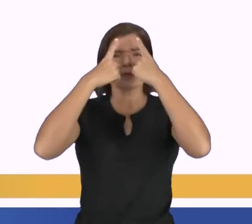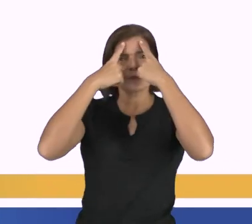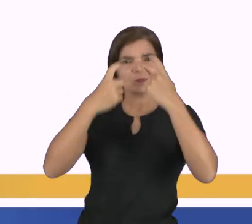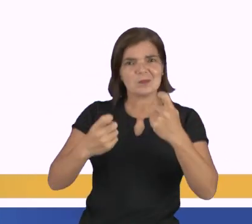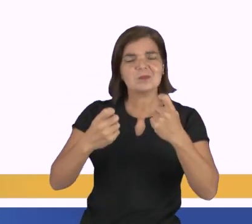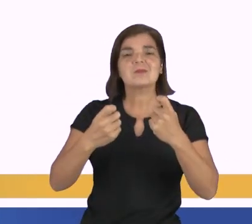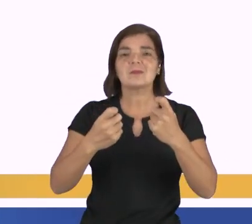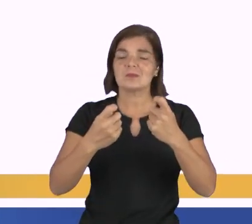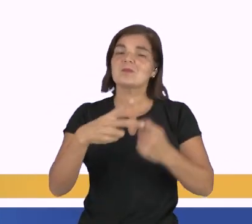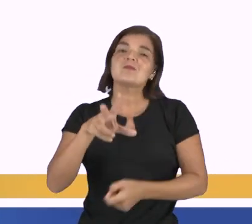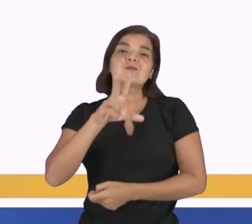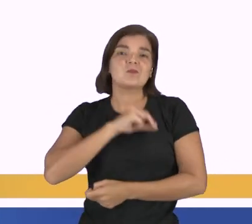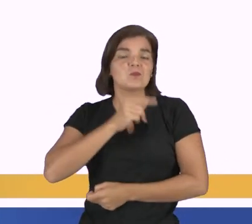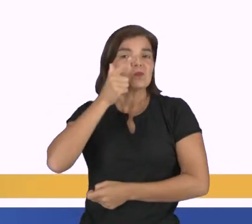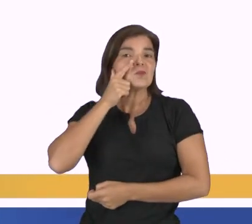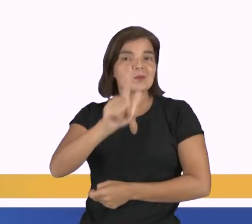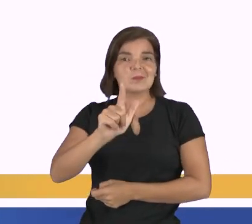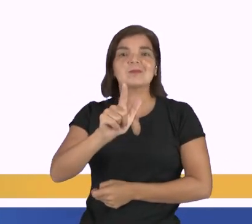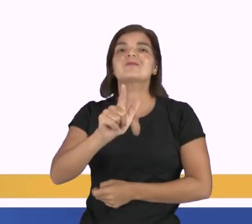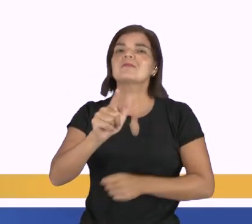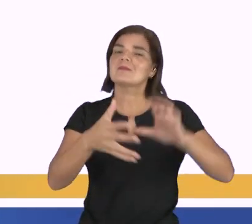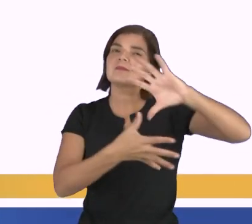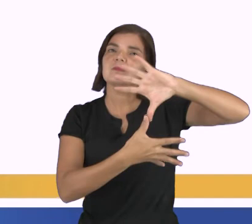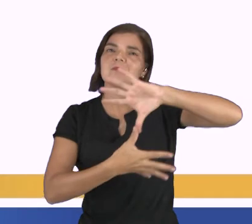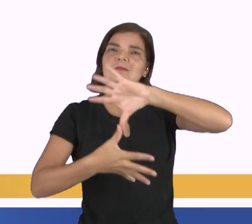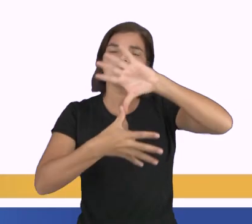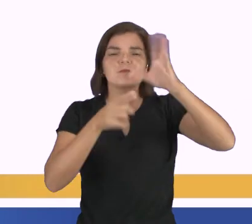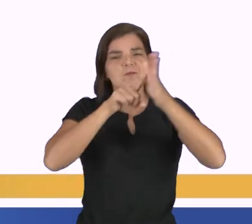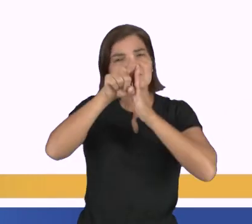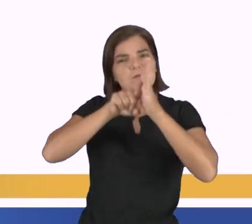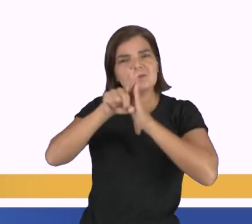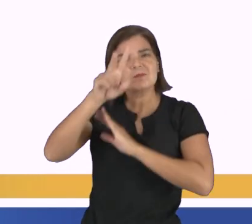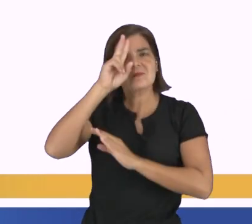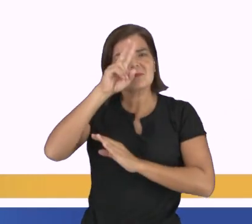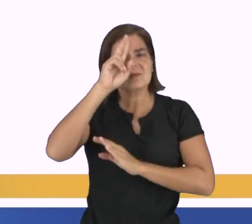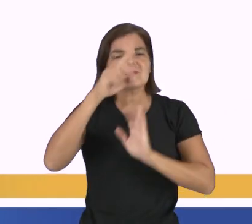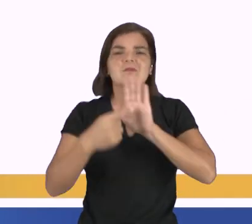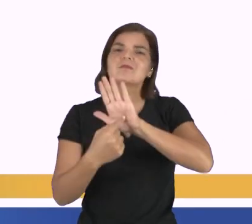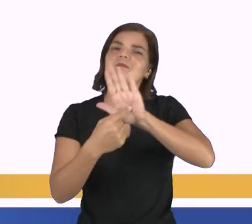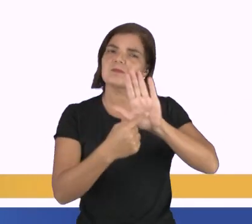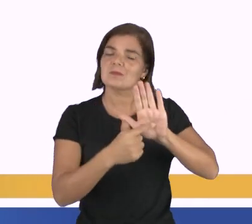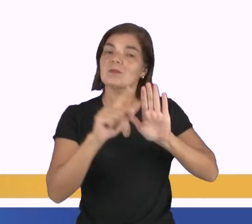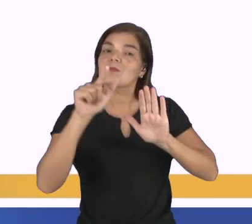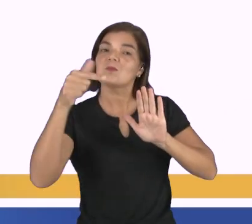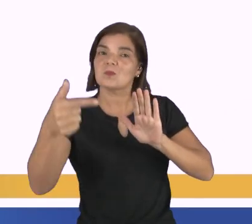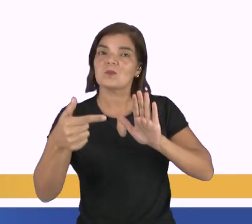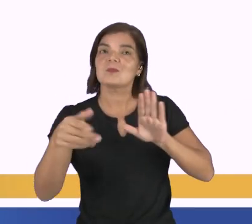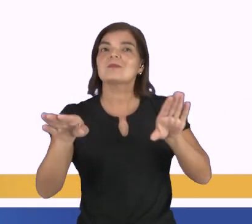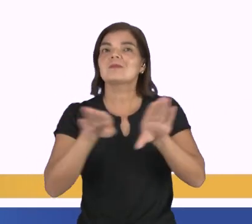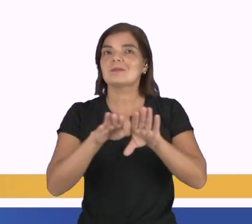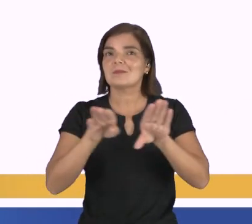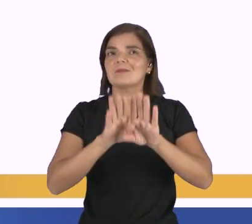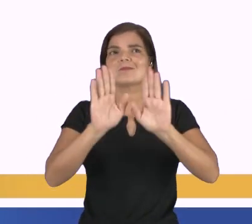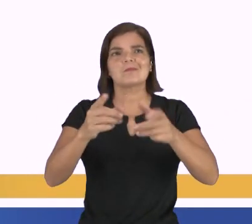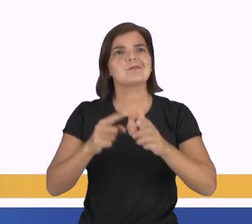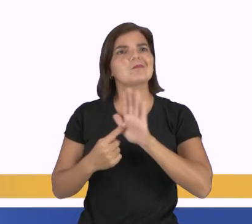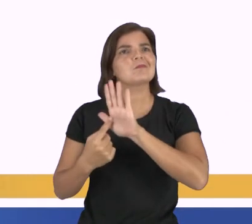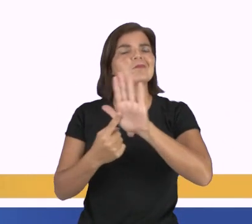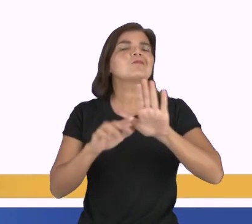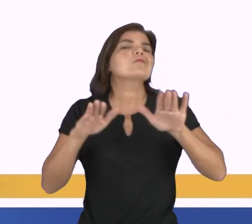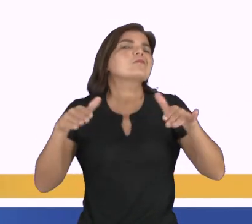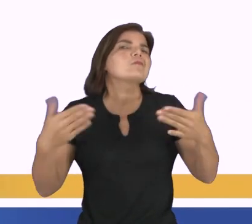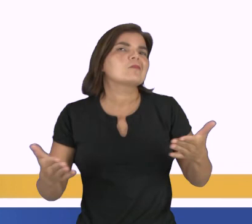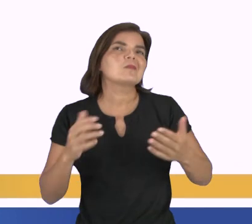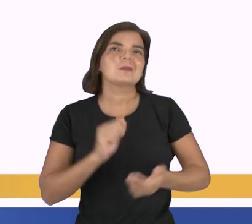dos espanhóis durante a conquista da América. Pesquisas históricas recentes apontam também outra causa, além dessa já indicada, que